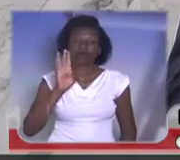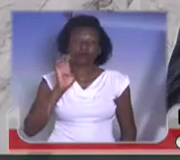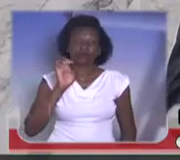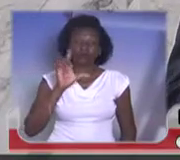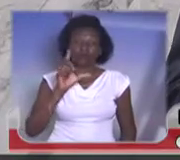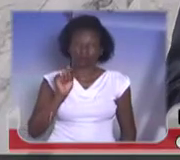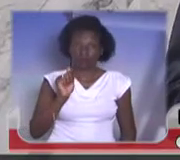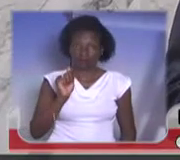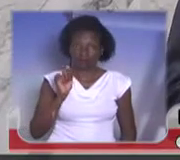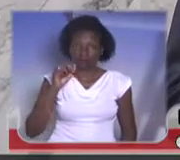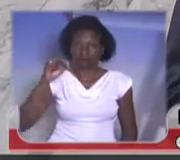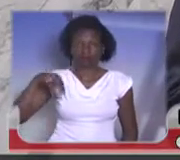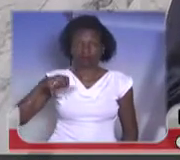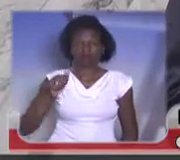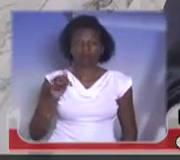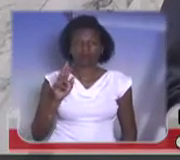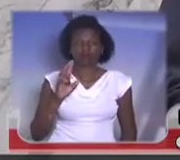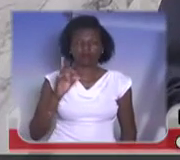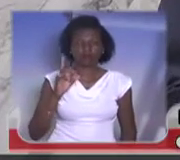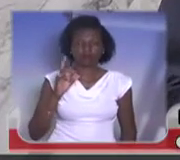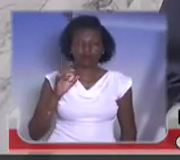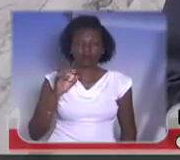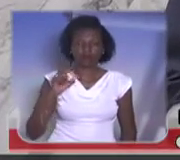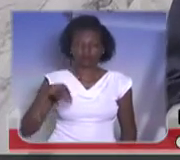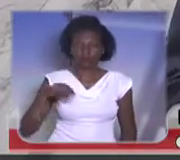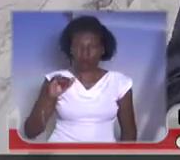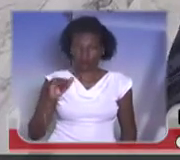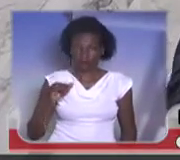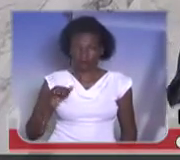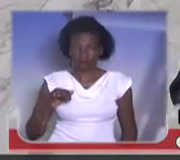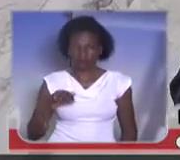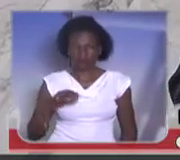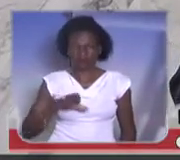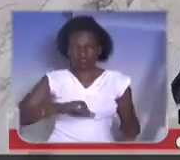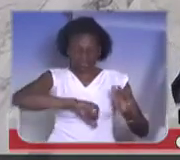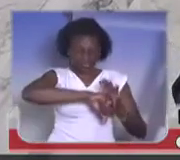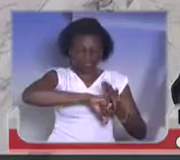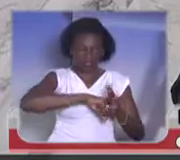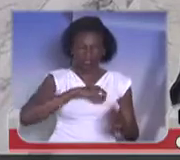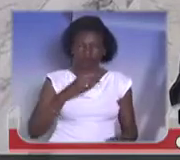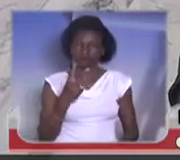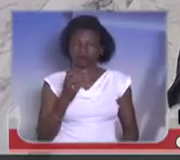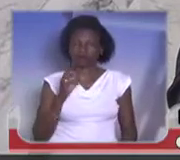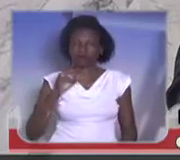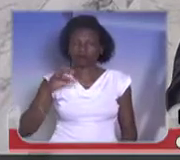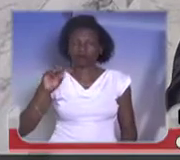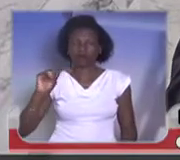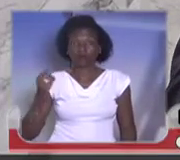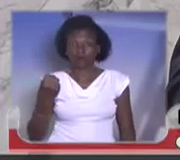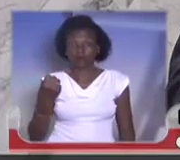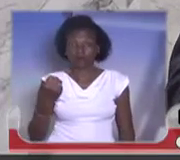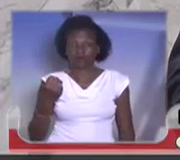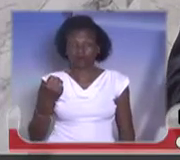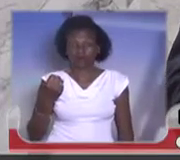acusada do crime em 2008 seu nome engano 2008 é é onde